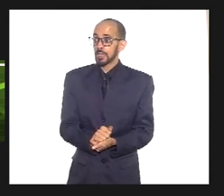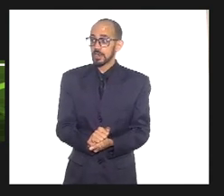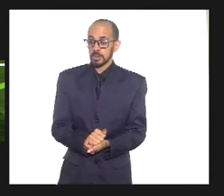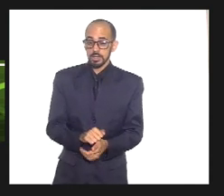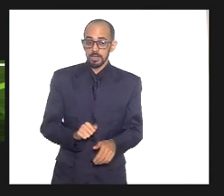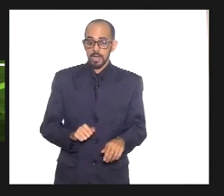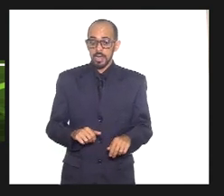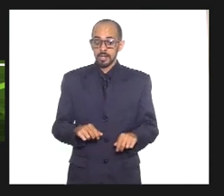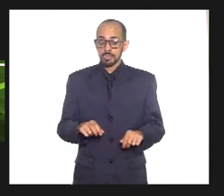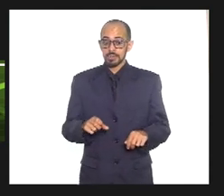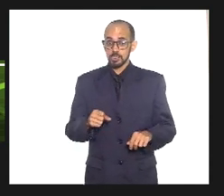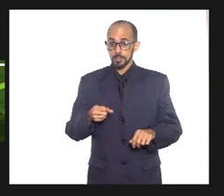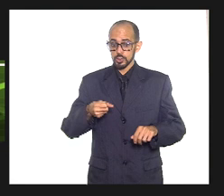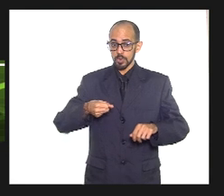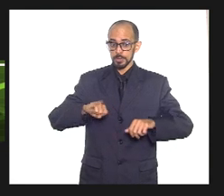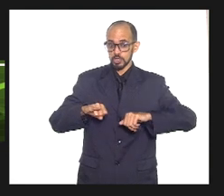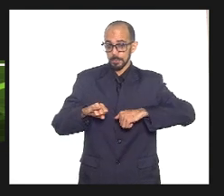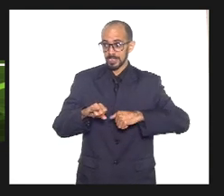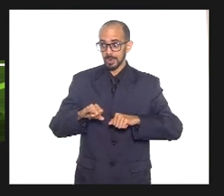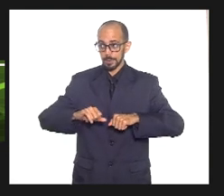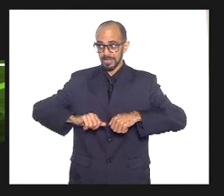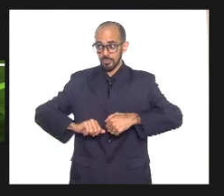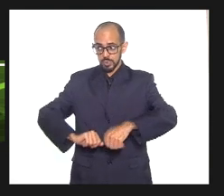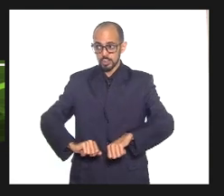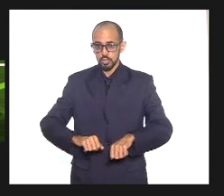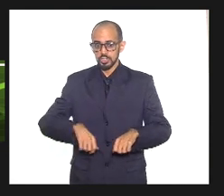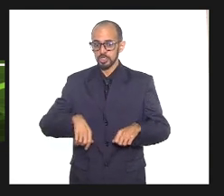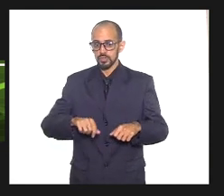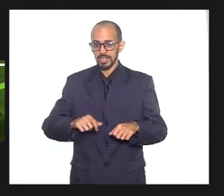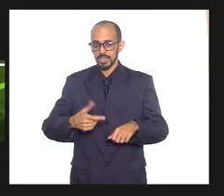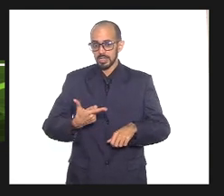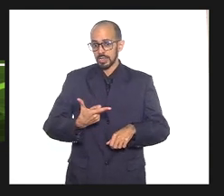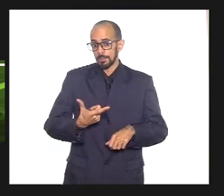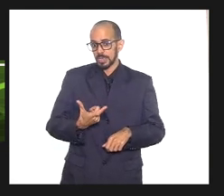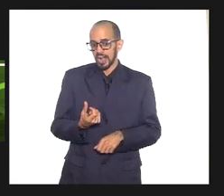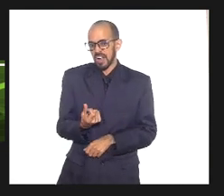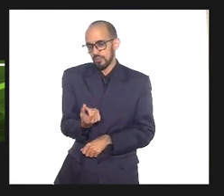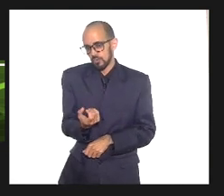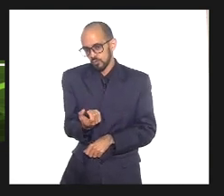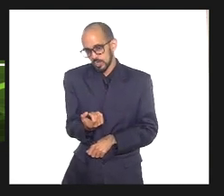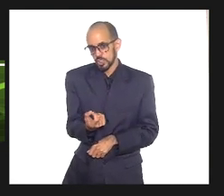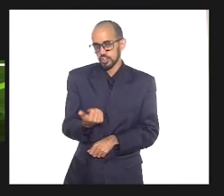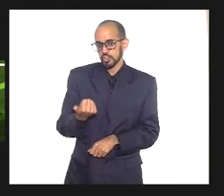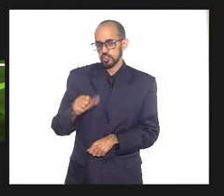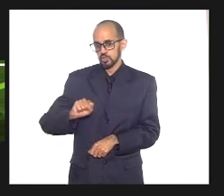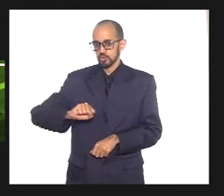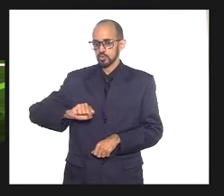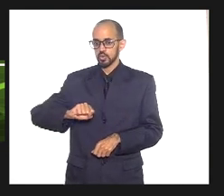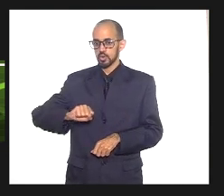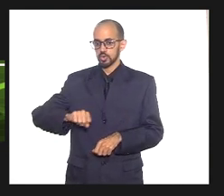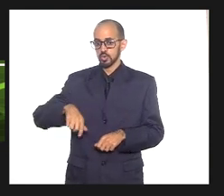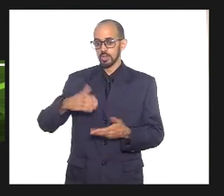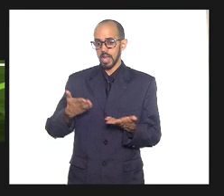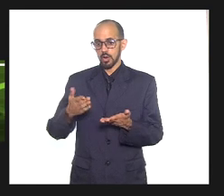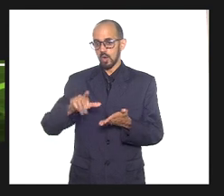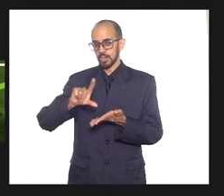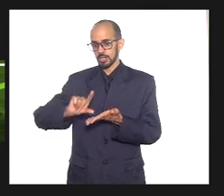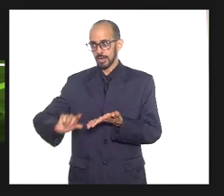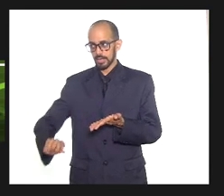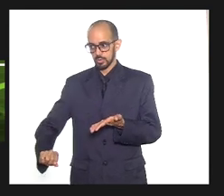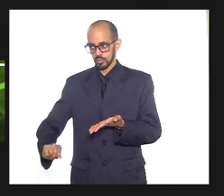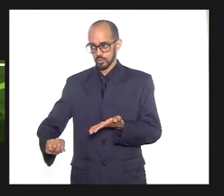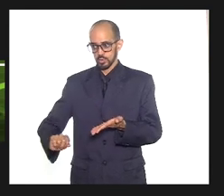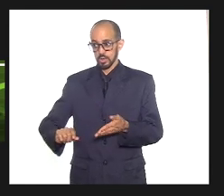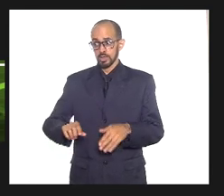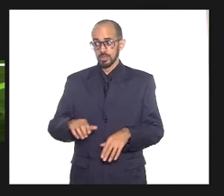fornecedores de restos a pagar. Você tem de 13, chega a 20, 18, e agora a gente vem caindo. Já no primeiro quadrimestre, a gente